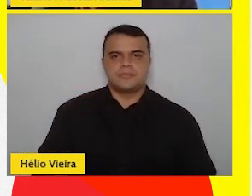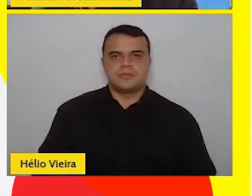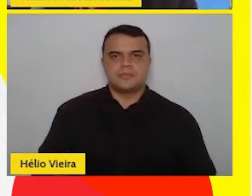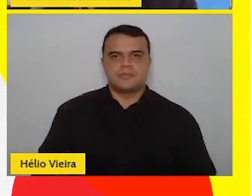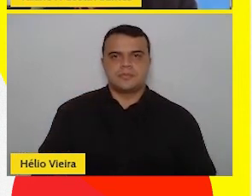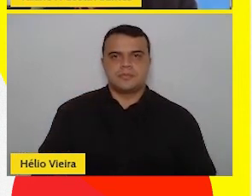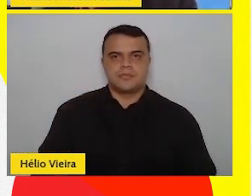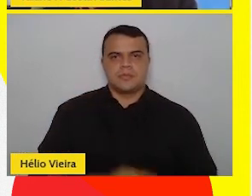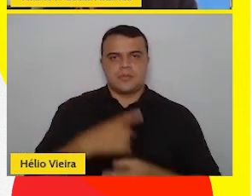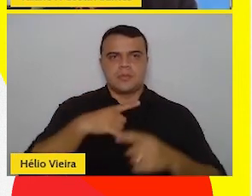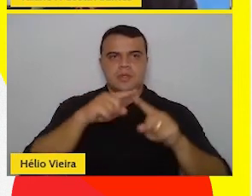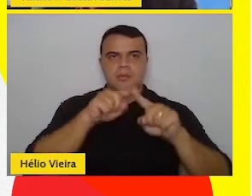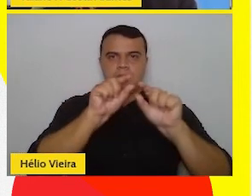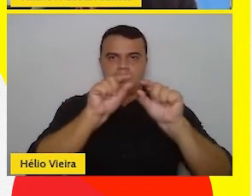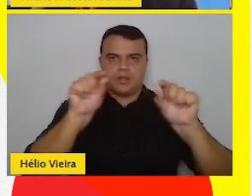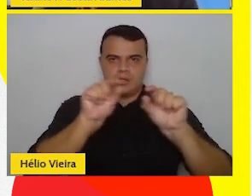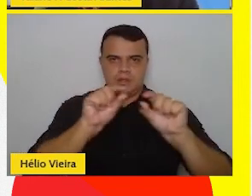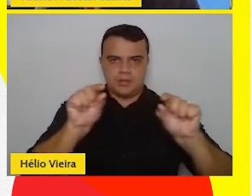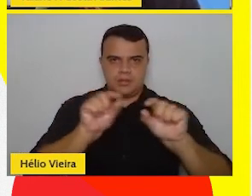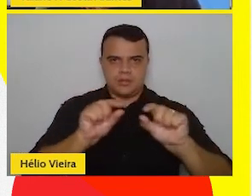e as linhas.